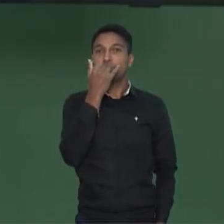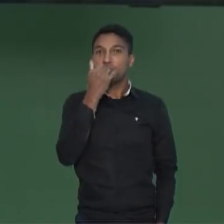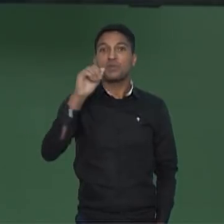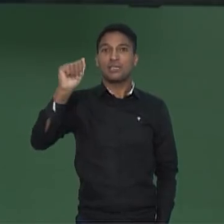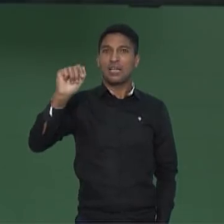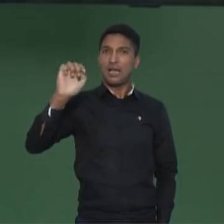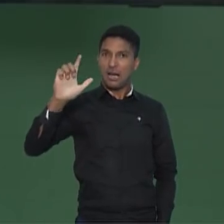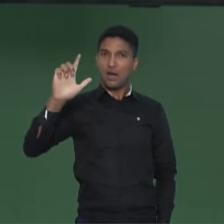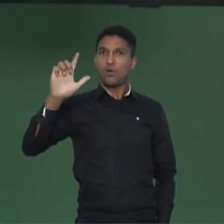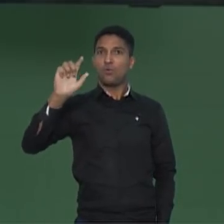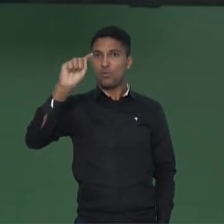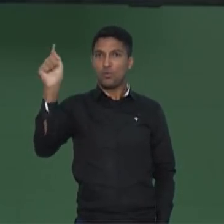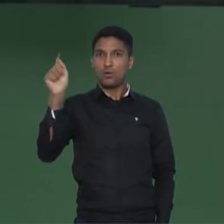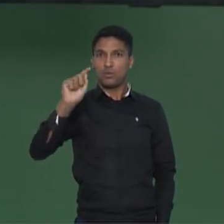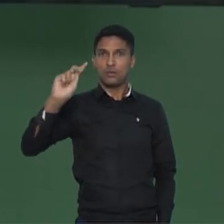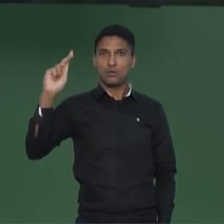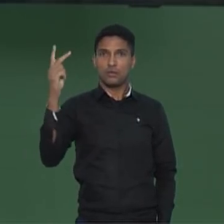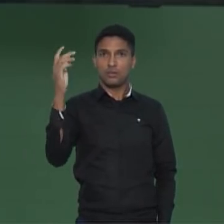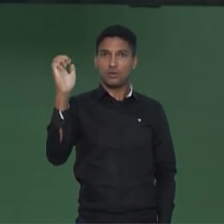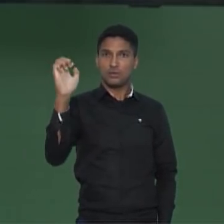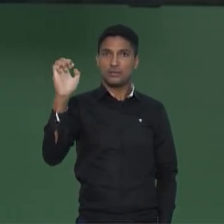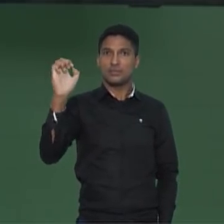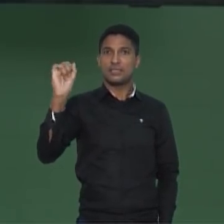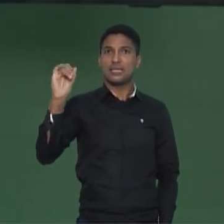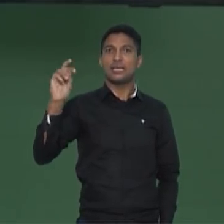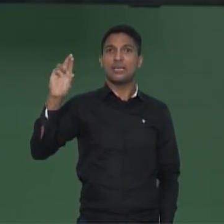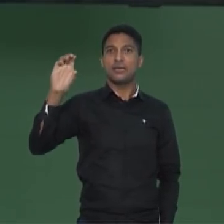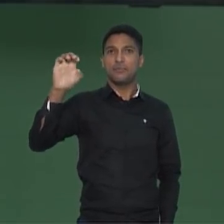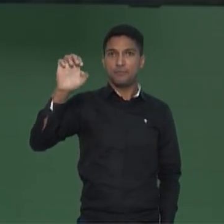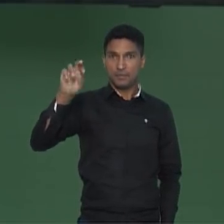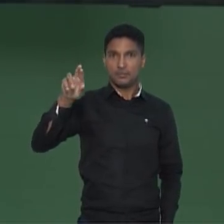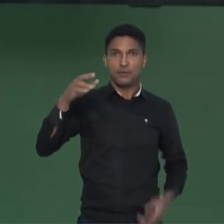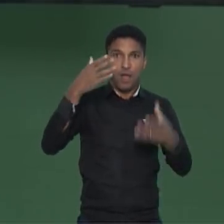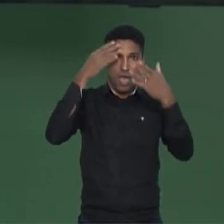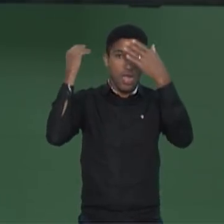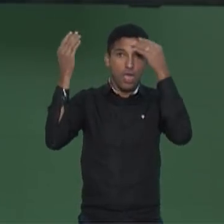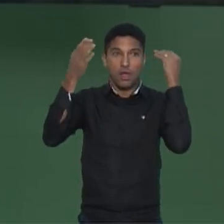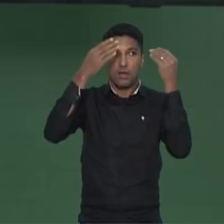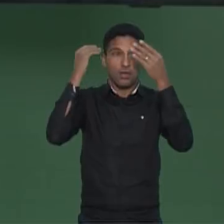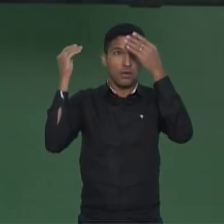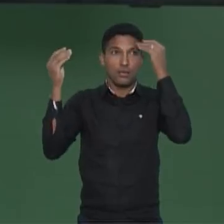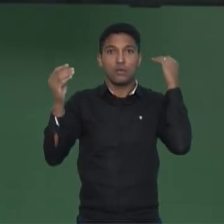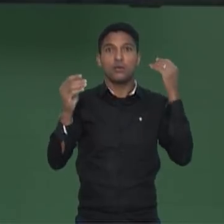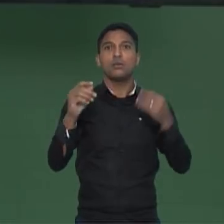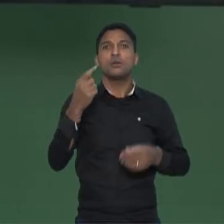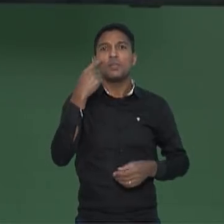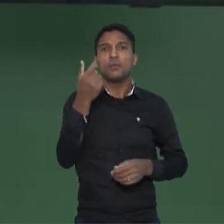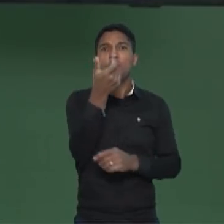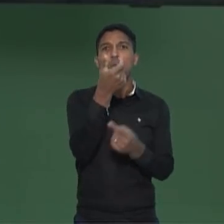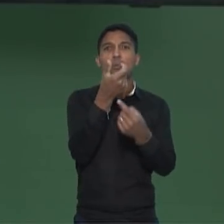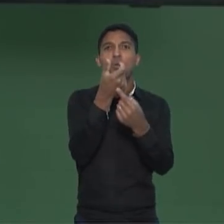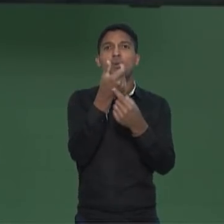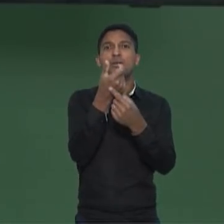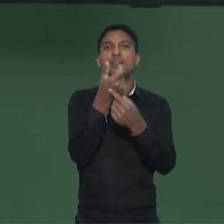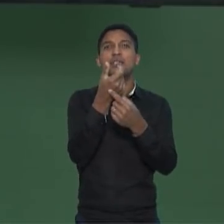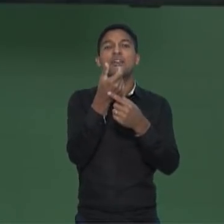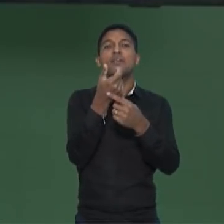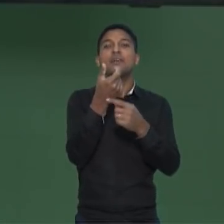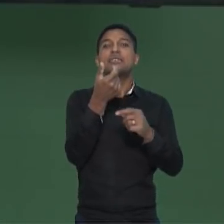nós retirássemos todo o restante depois do encontrar, ficaria faltando informação nessa